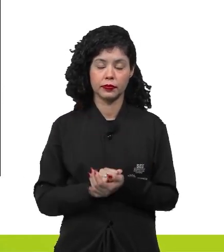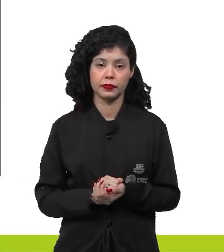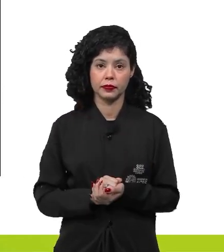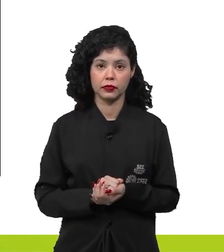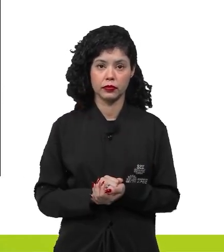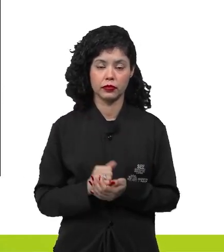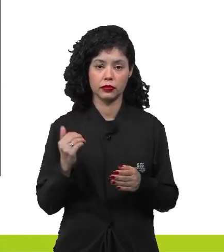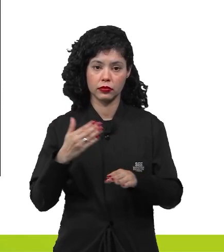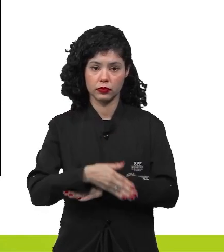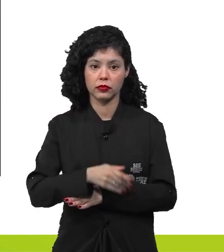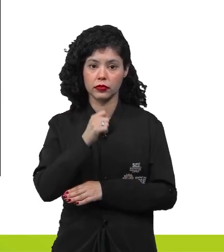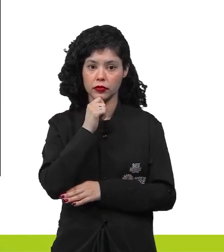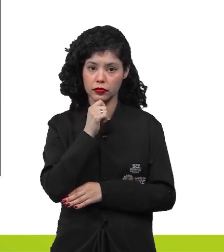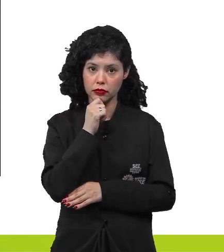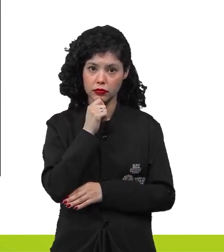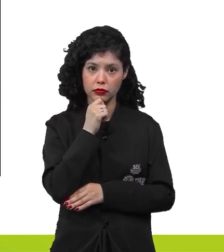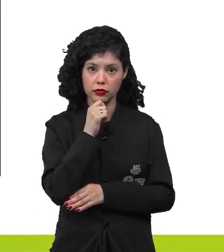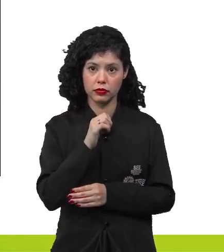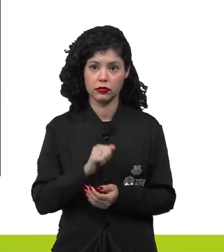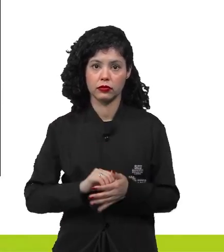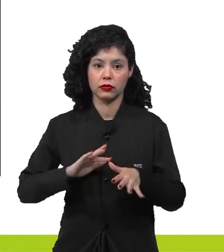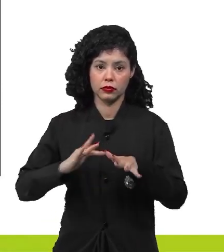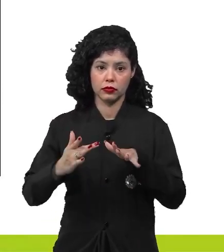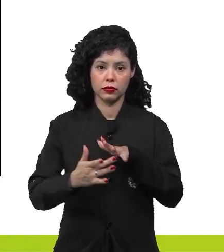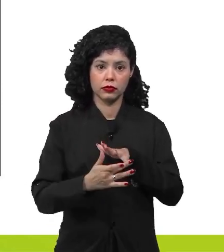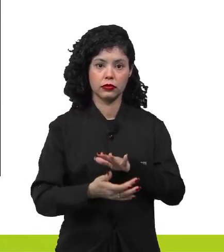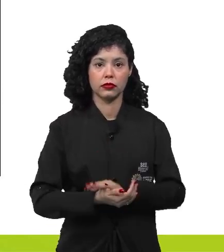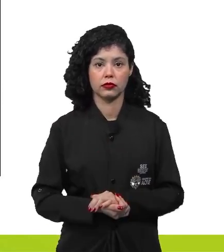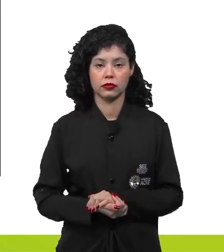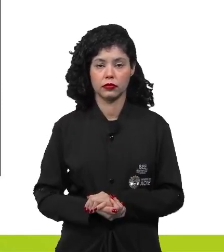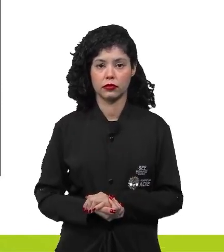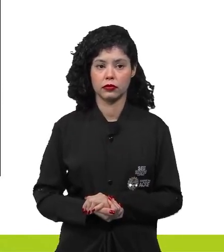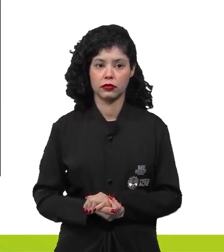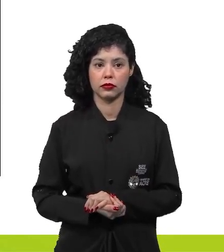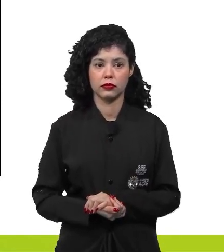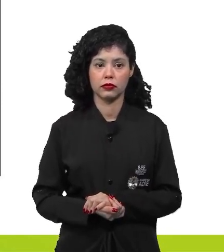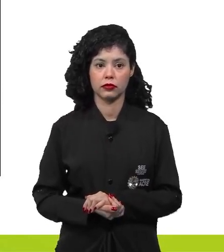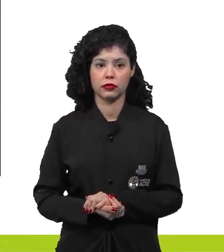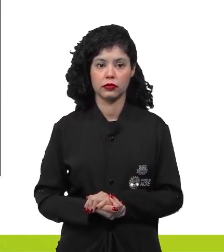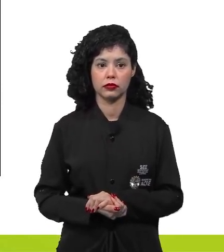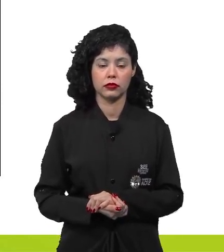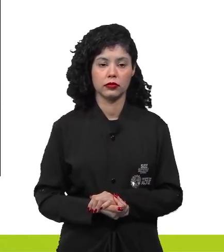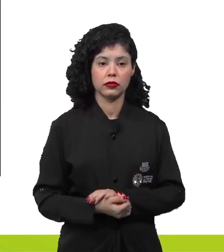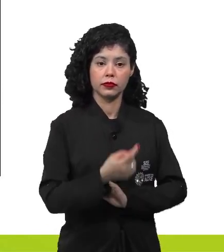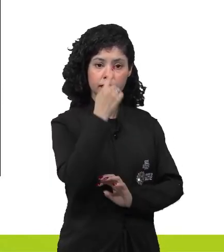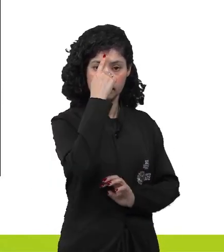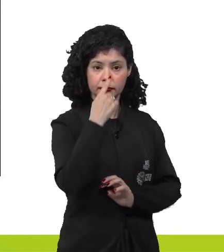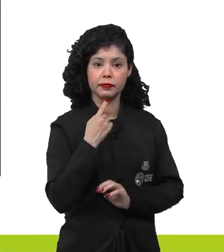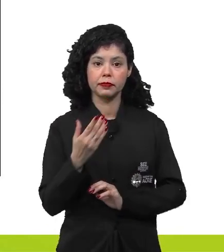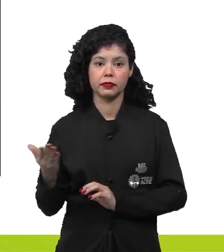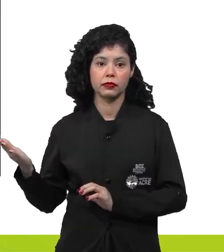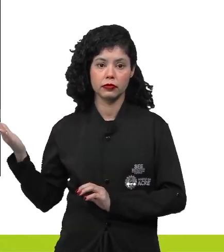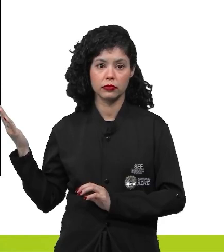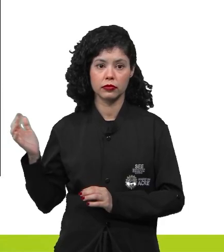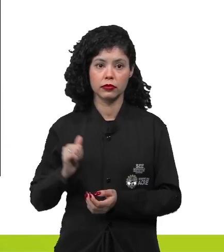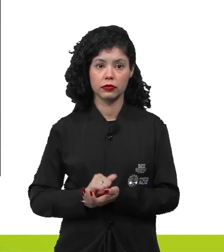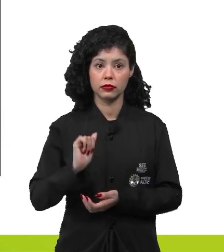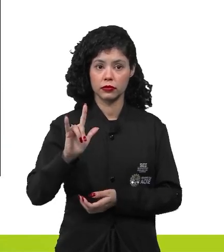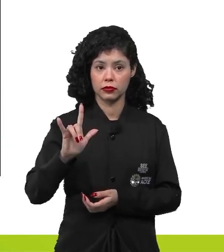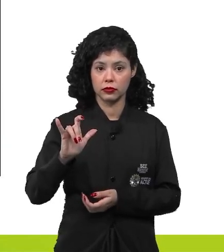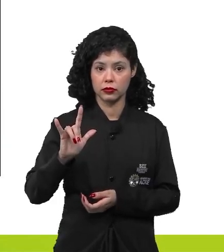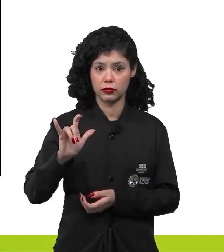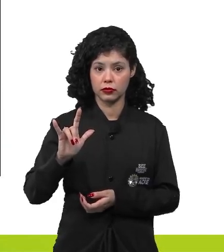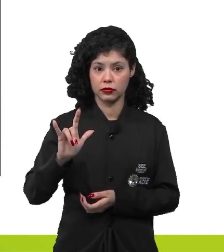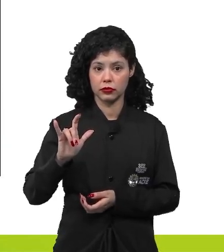Você vai entrar nessa rede social. A segunda imagem eu trouxe para vocês aqui o Instagram